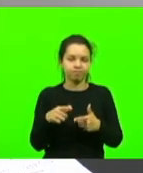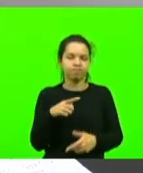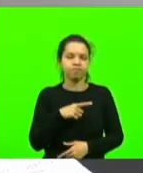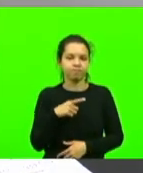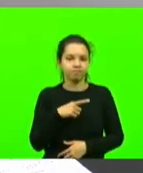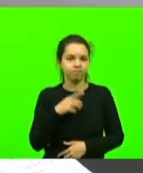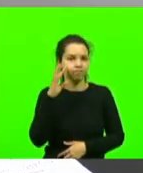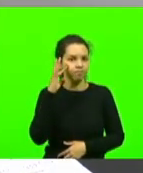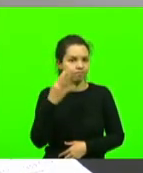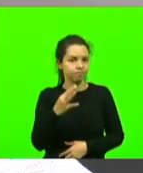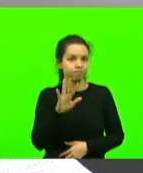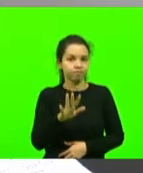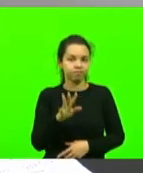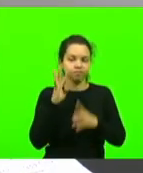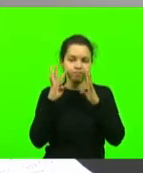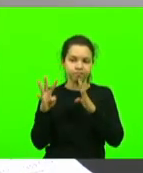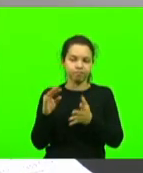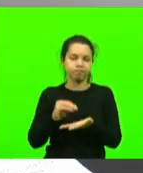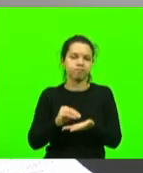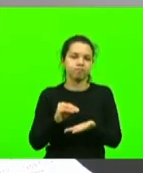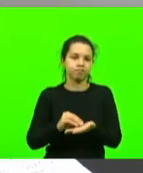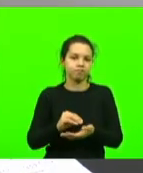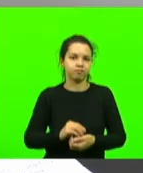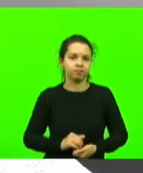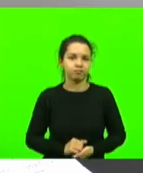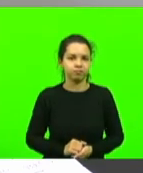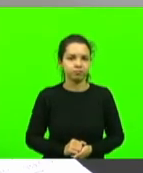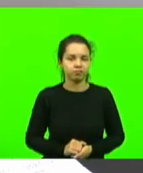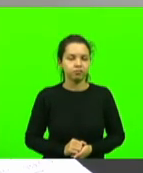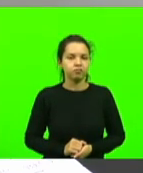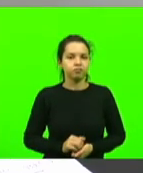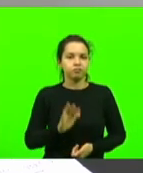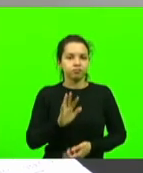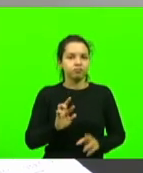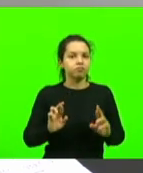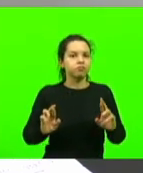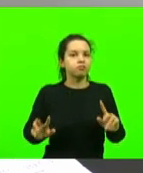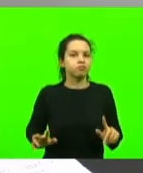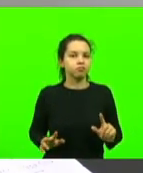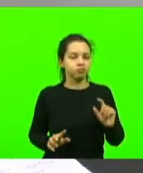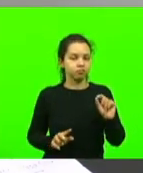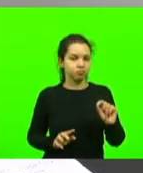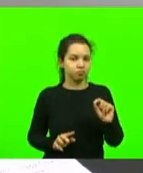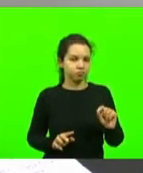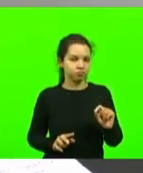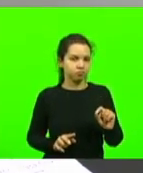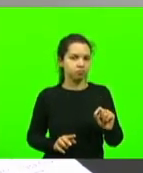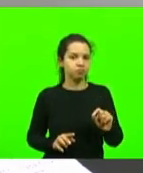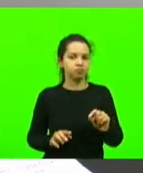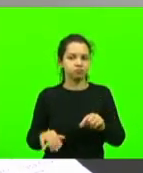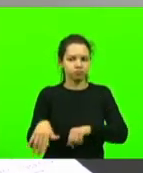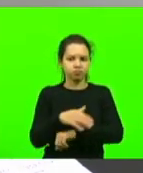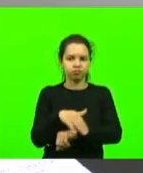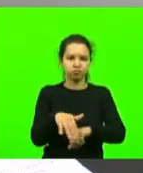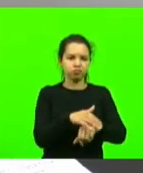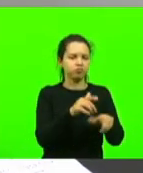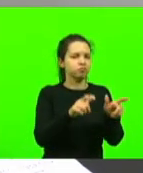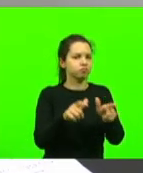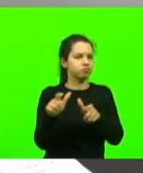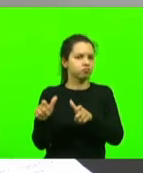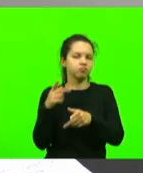mas ele não é ouvido agora tem uma diferença muito grande isso a gente escuta nos corredores de todos os